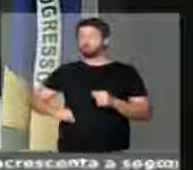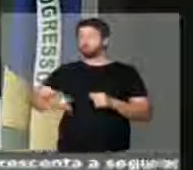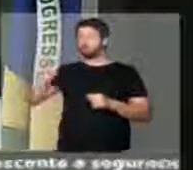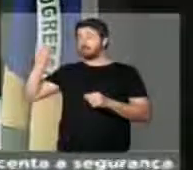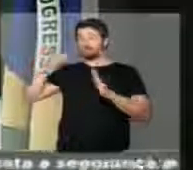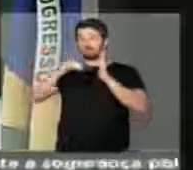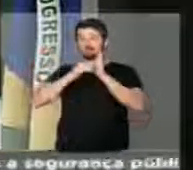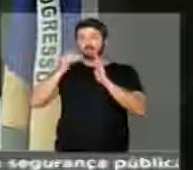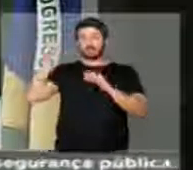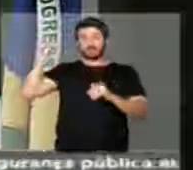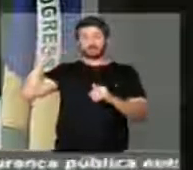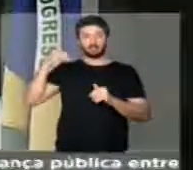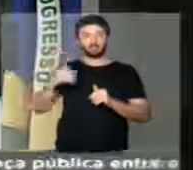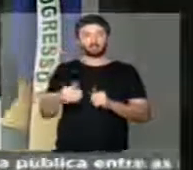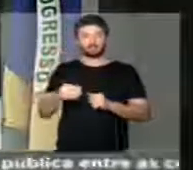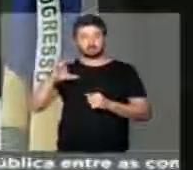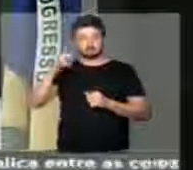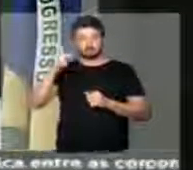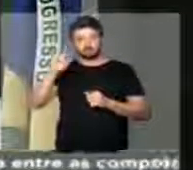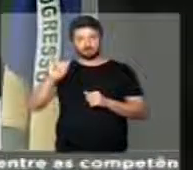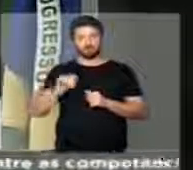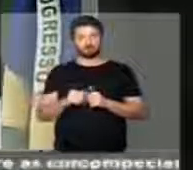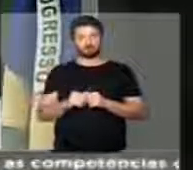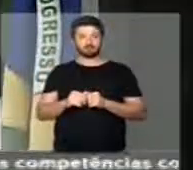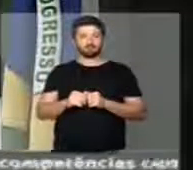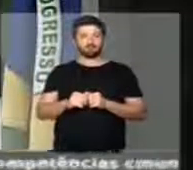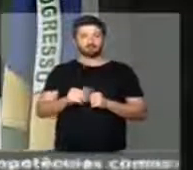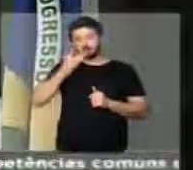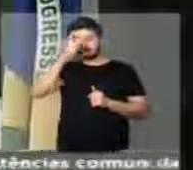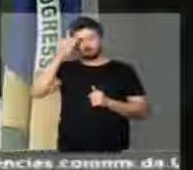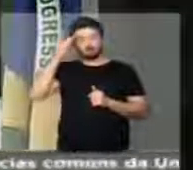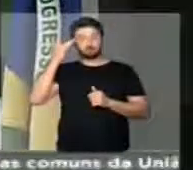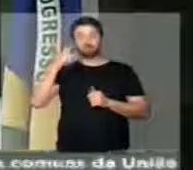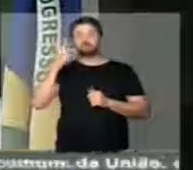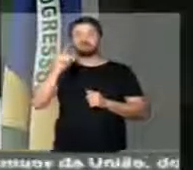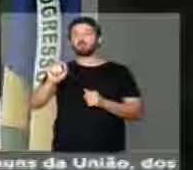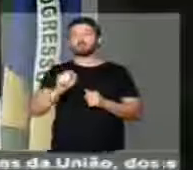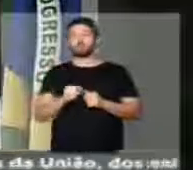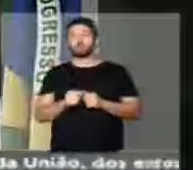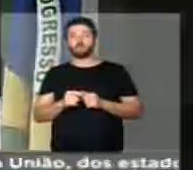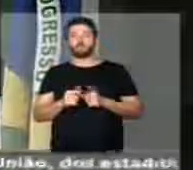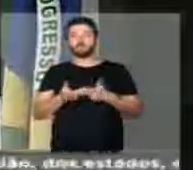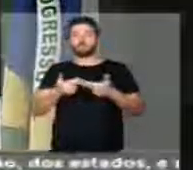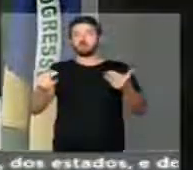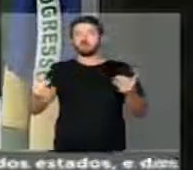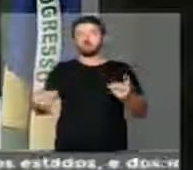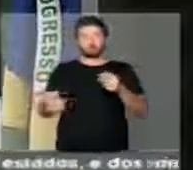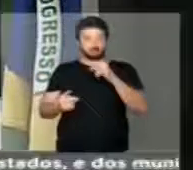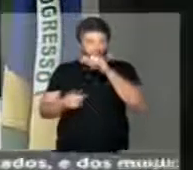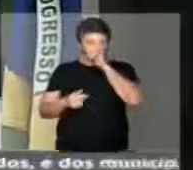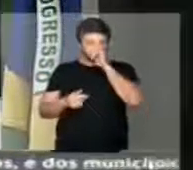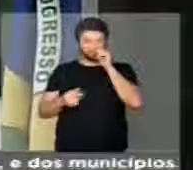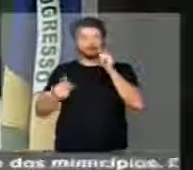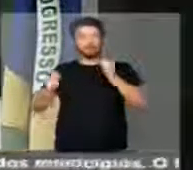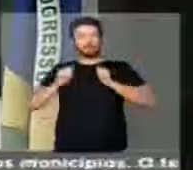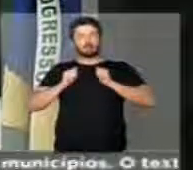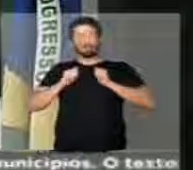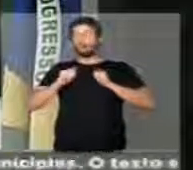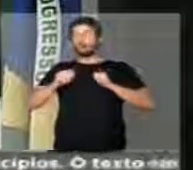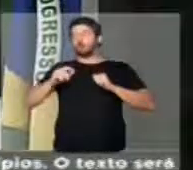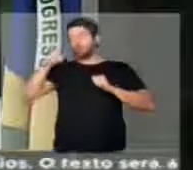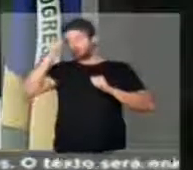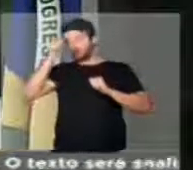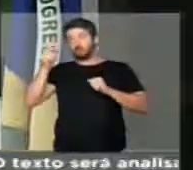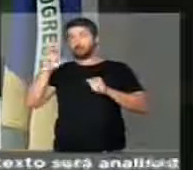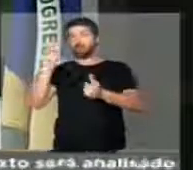Senado, naquelas CPIs, onde o cidadão dizia alguma coisa para se safar e depois ia